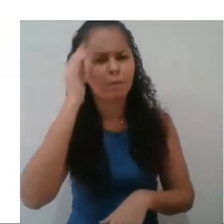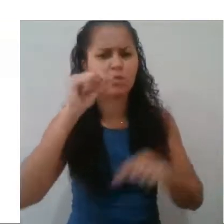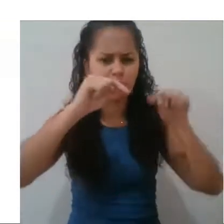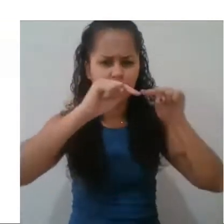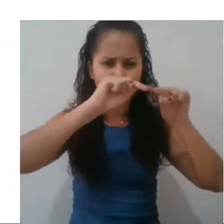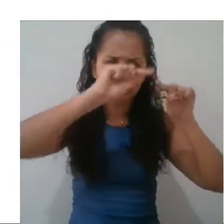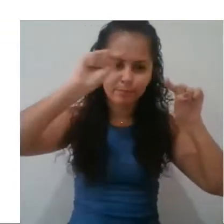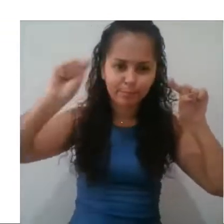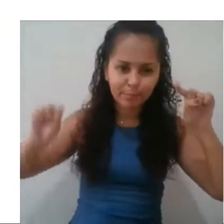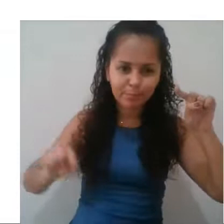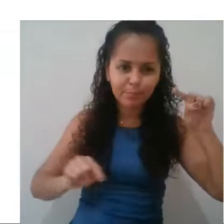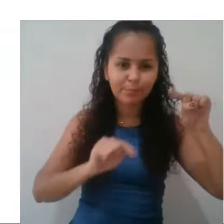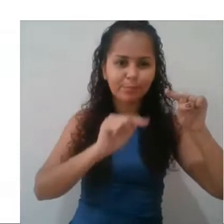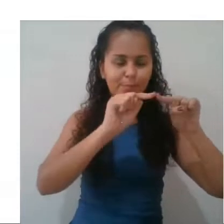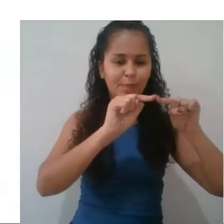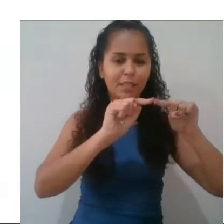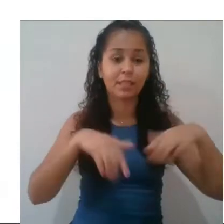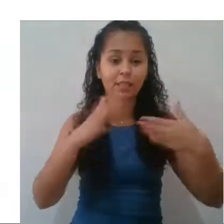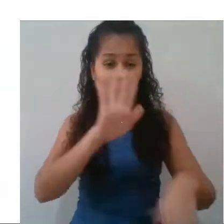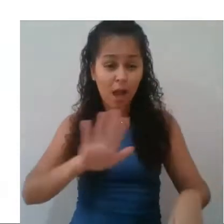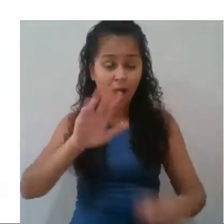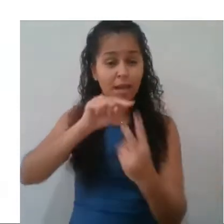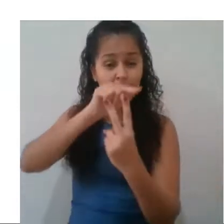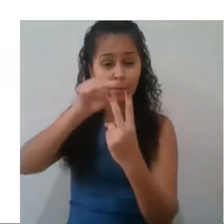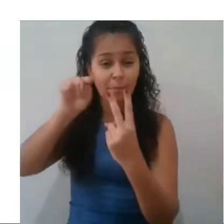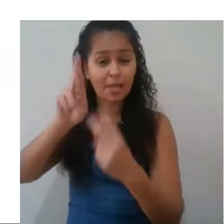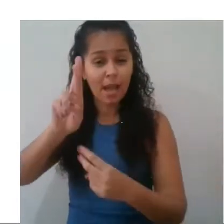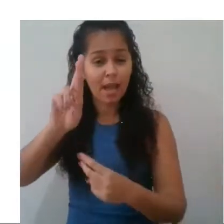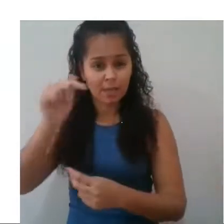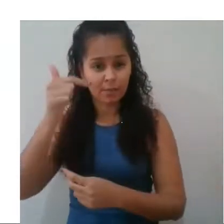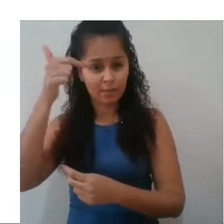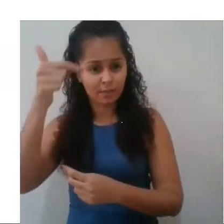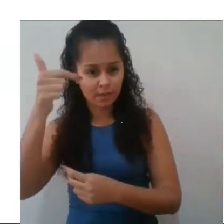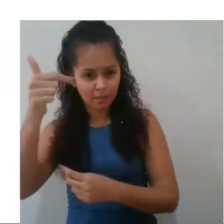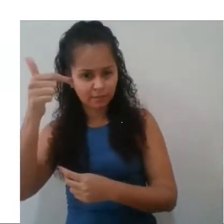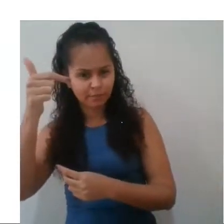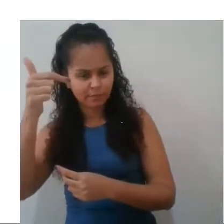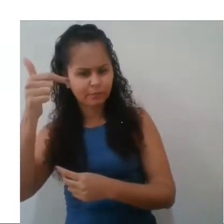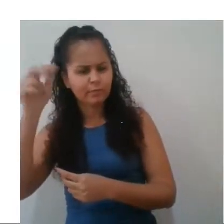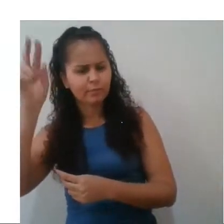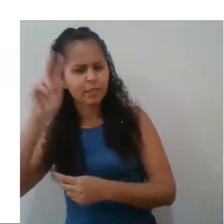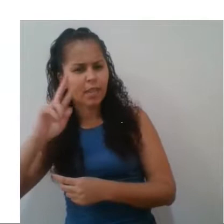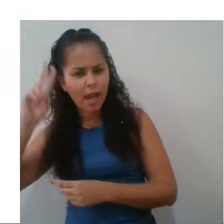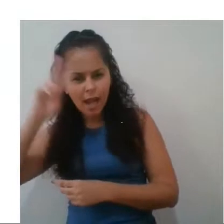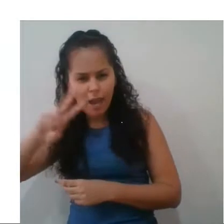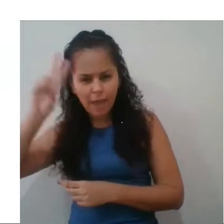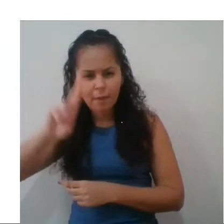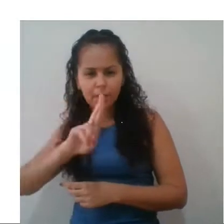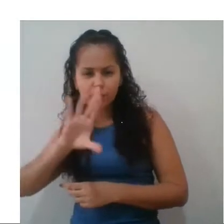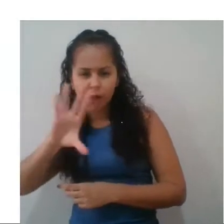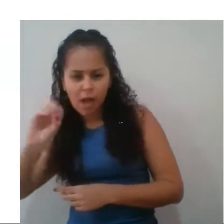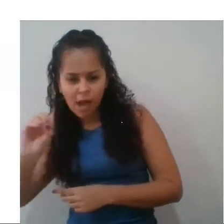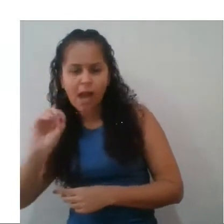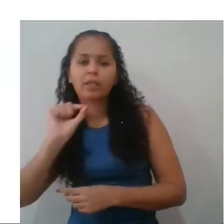círculos, portanto, as áreas são πr ao quadrado. Lembrando que o raio da área da base